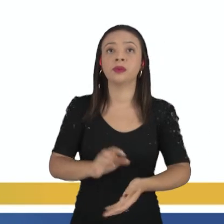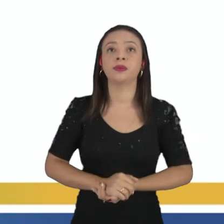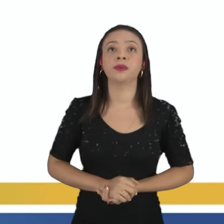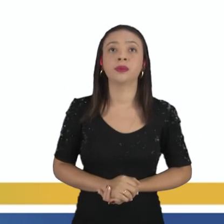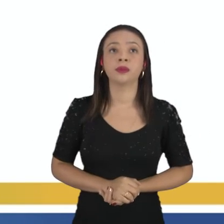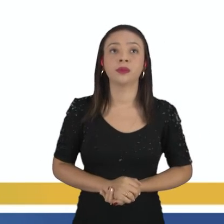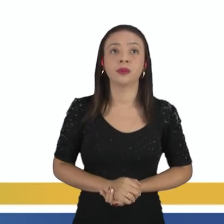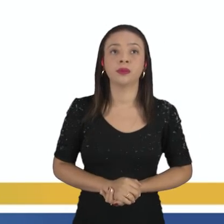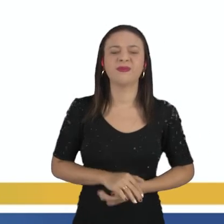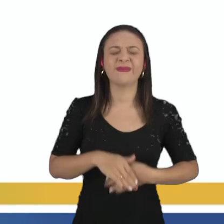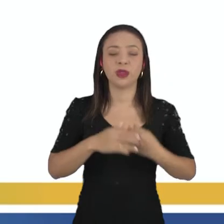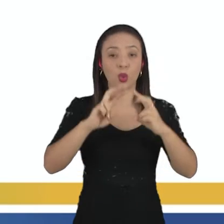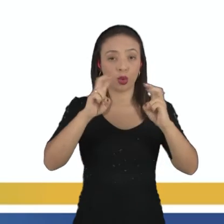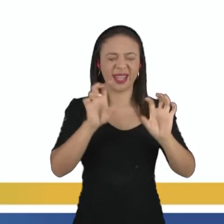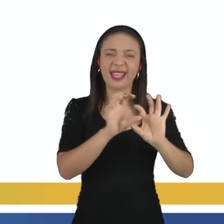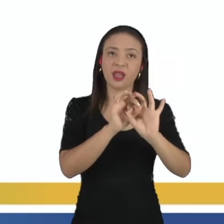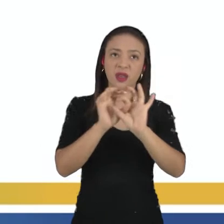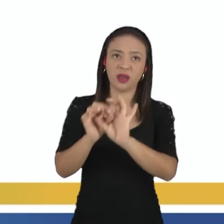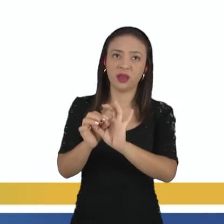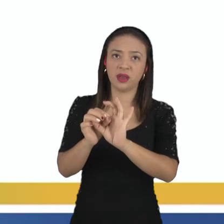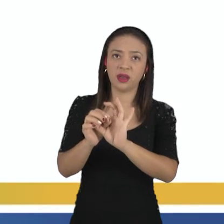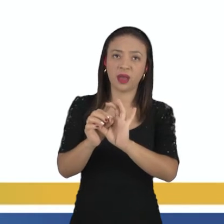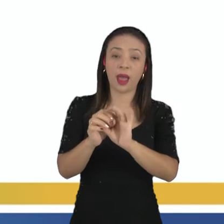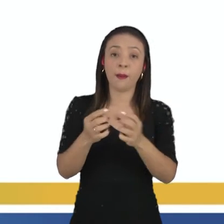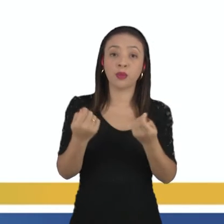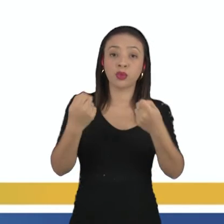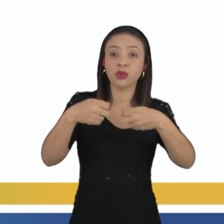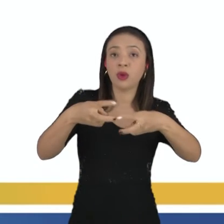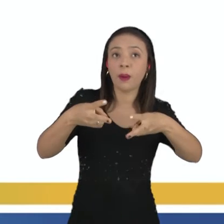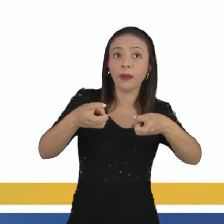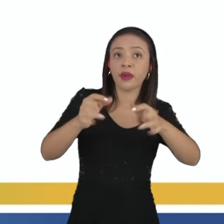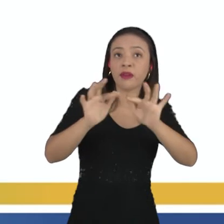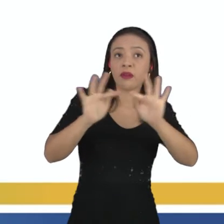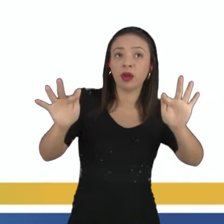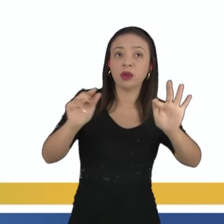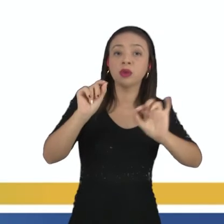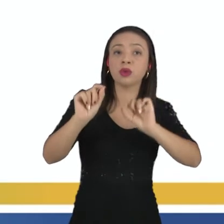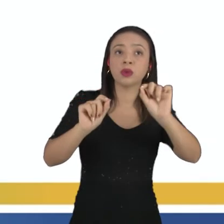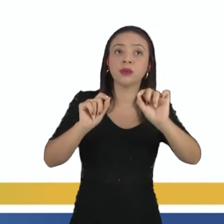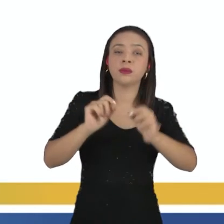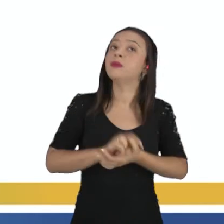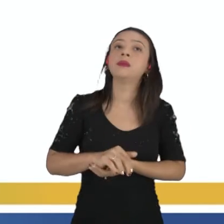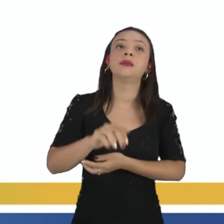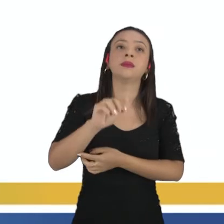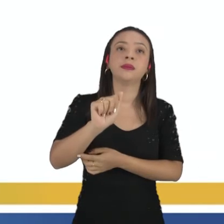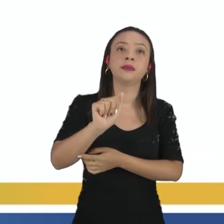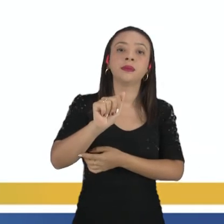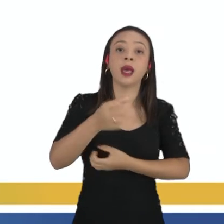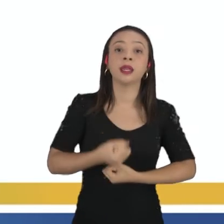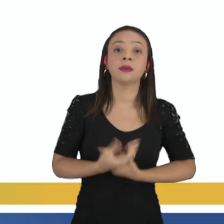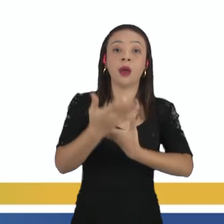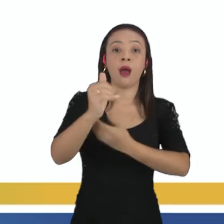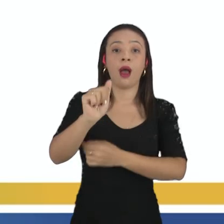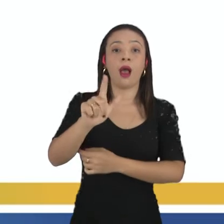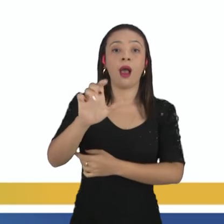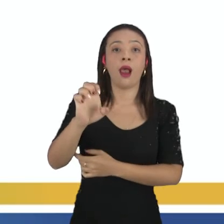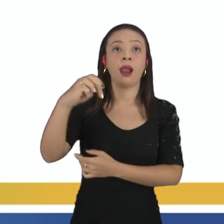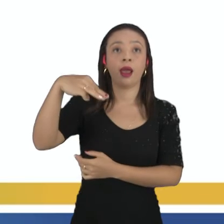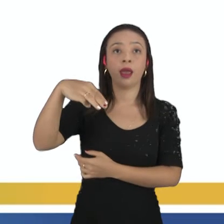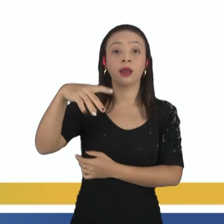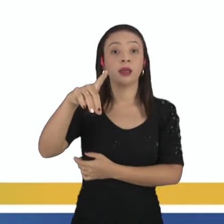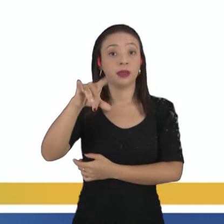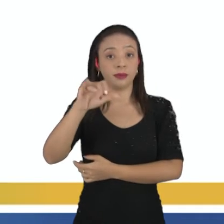A esse respeito, identifica-se no fragmento que a expressão